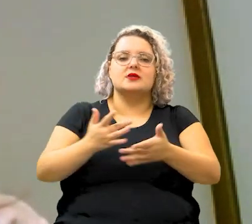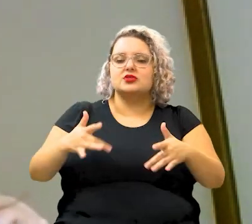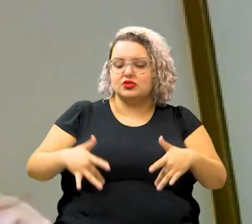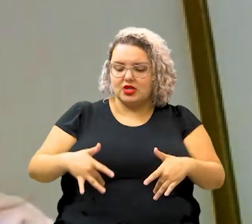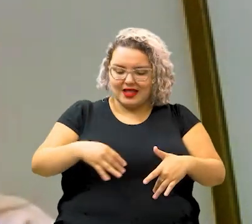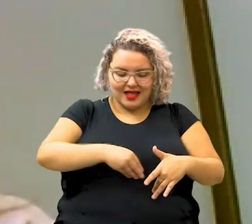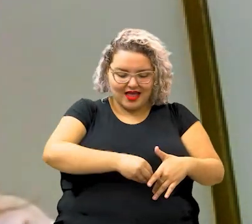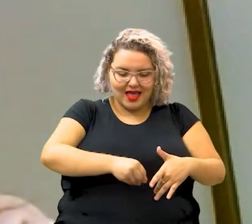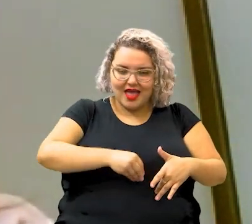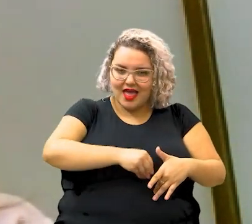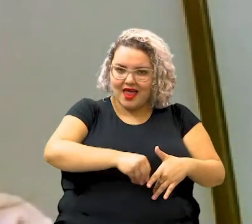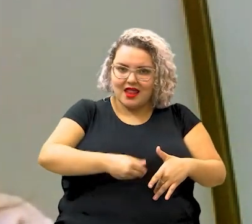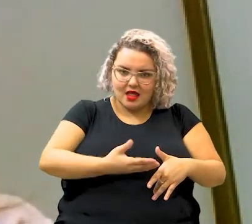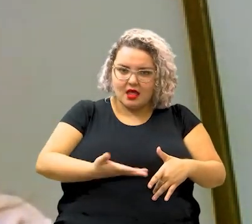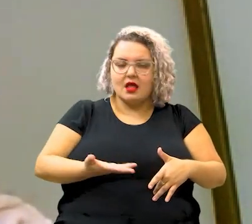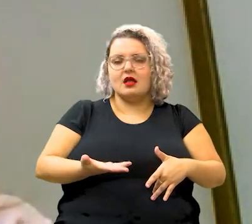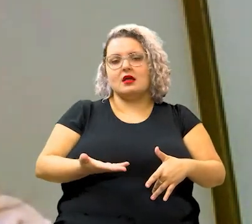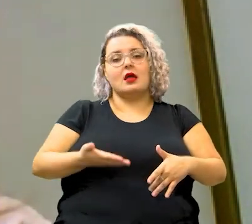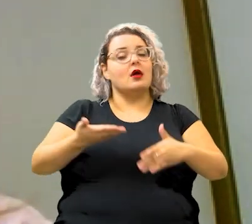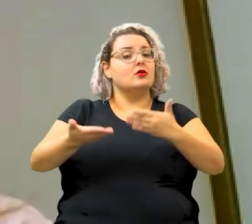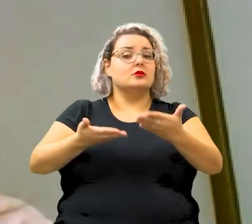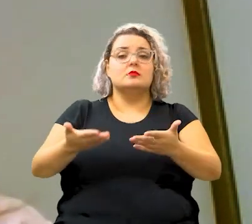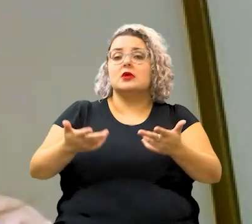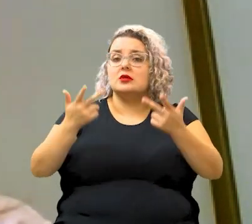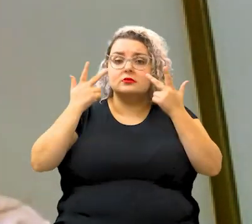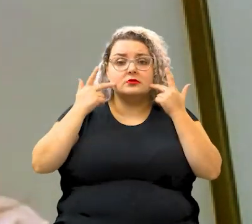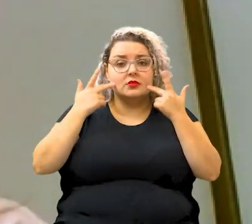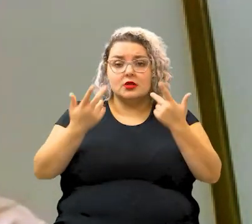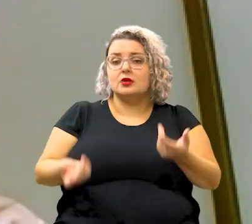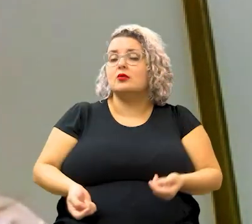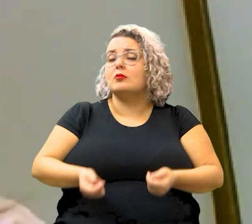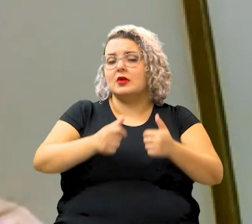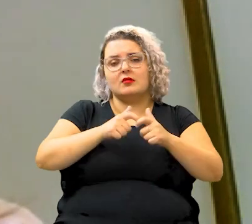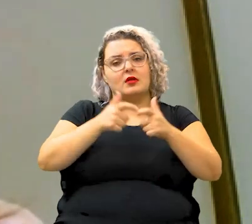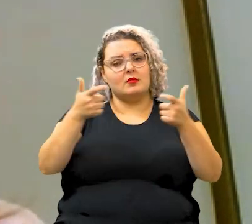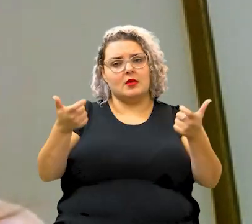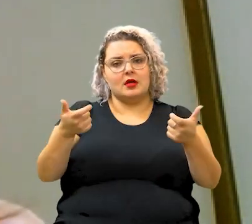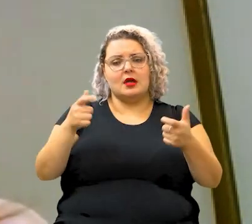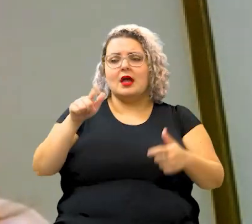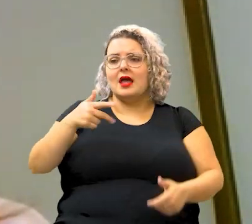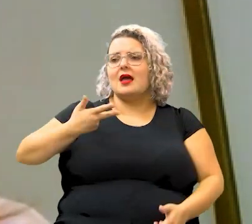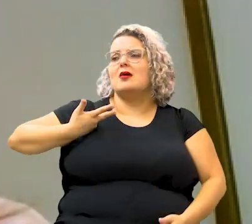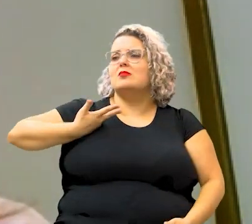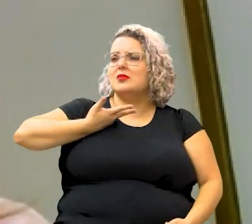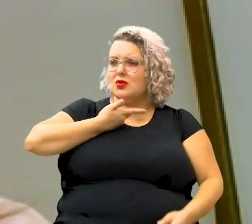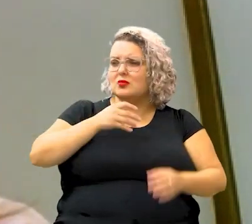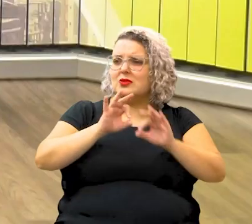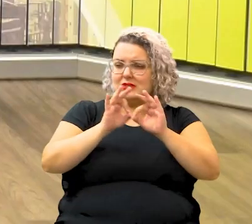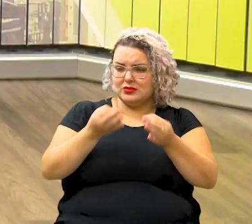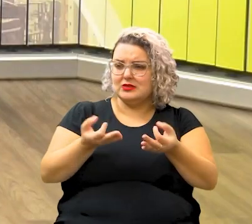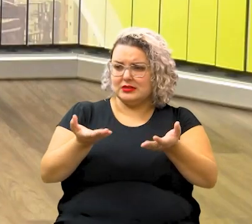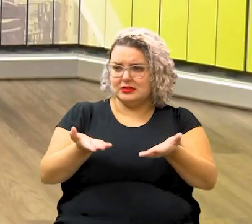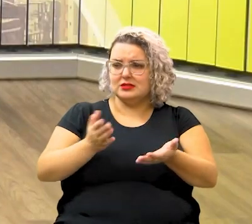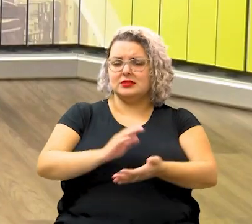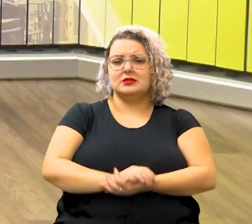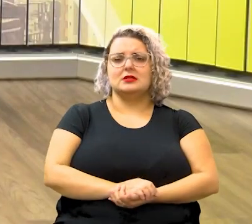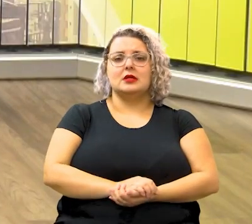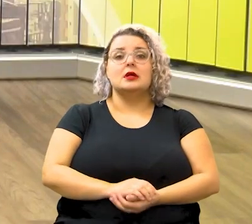Então, assim, é de certa forma um tratamento tranquilo e o benefício é muito grande. É uma cirurgia simples,